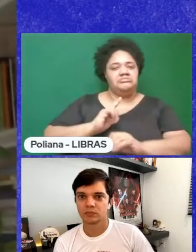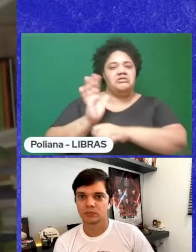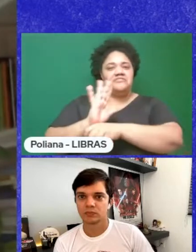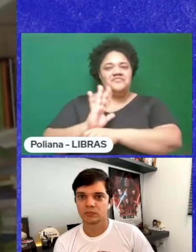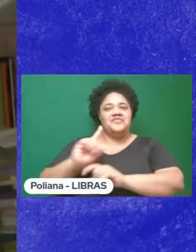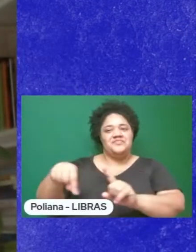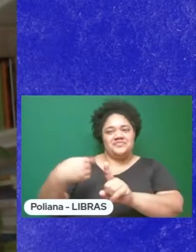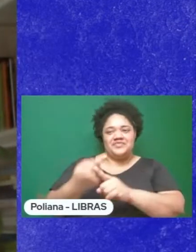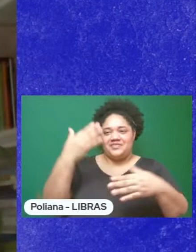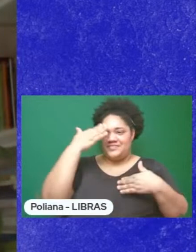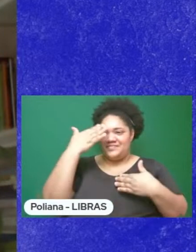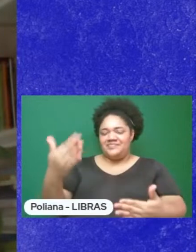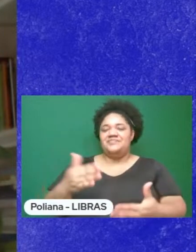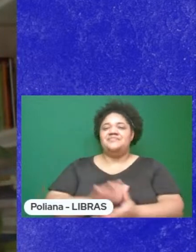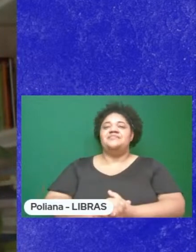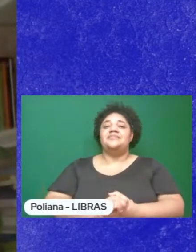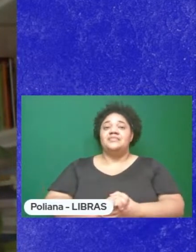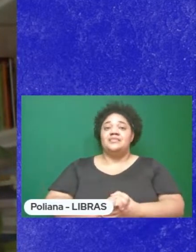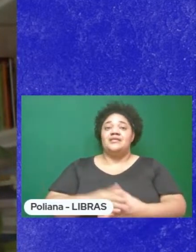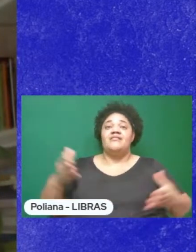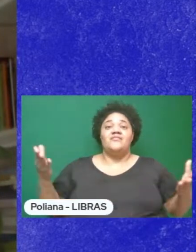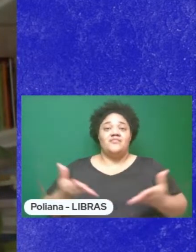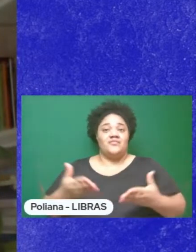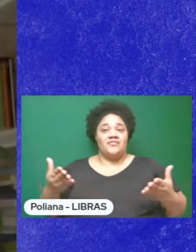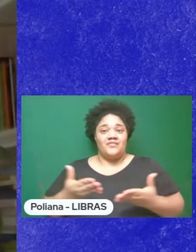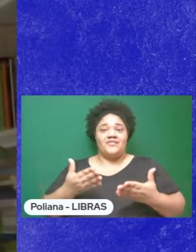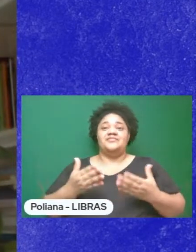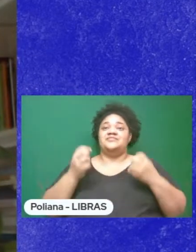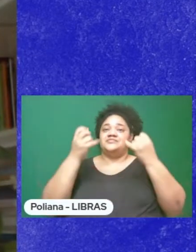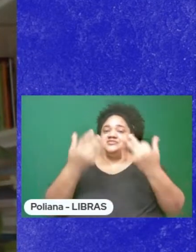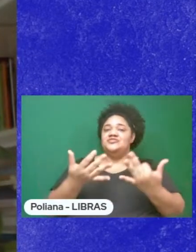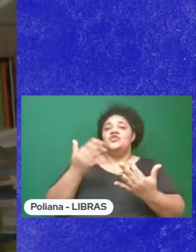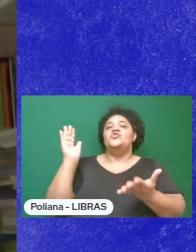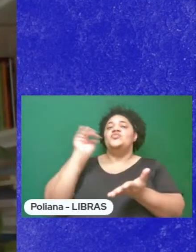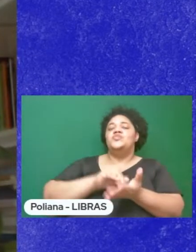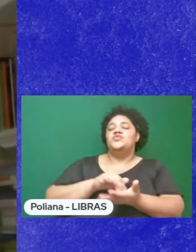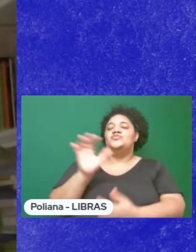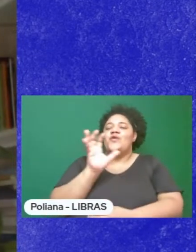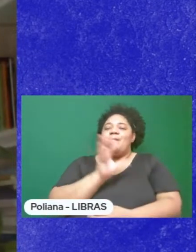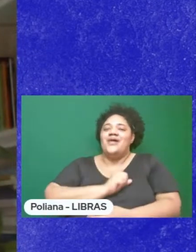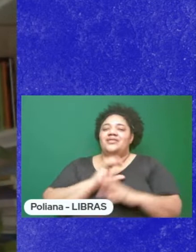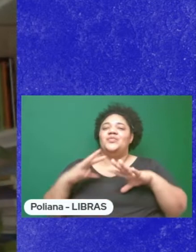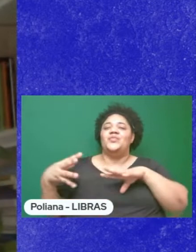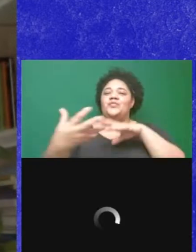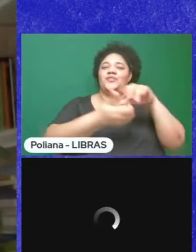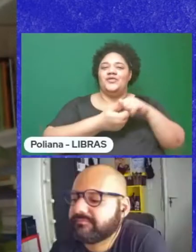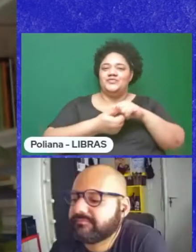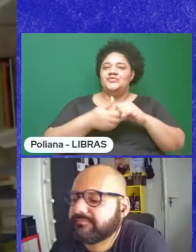Éder. Obrigado. E vamos agora para os últimos românticos do mundo. E o